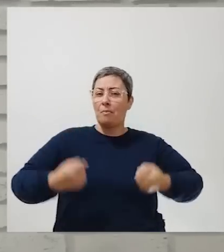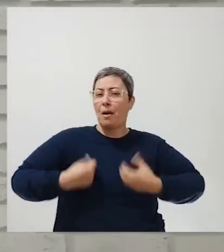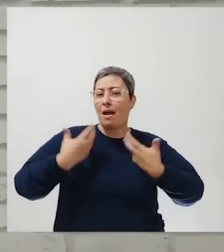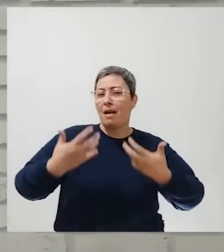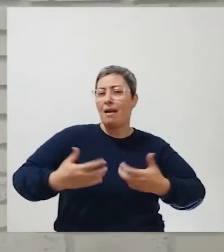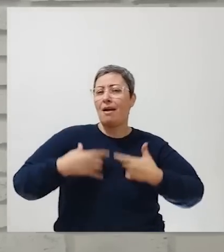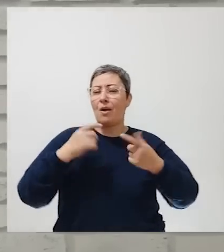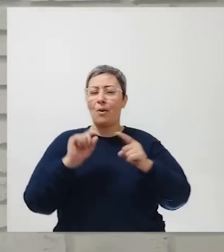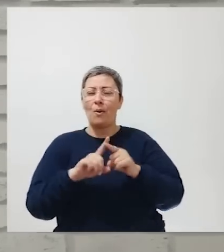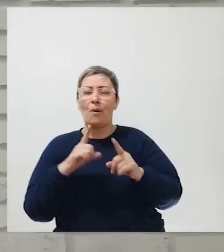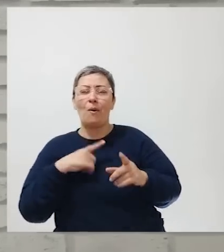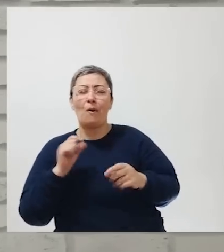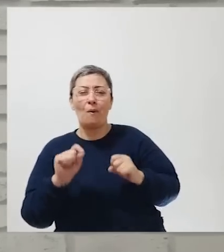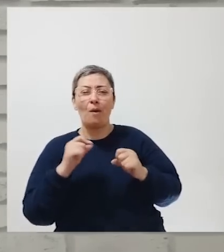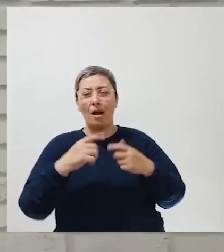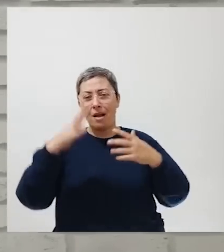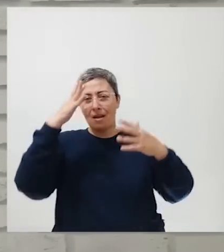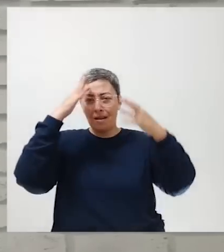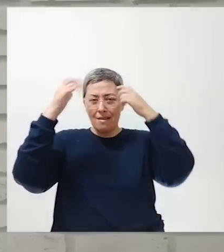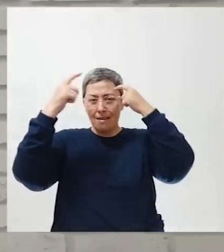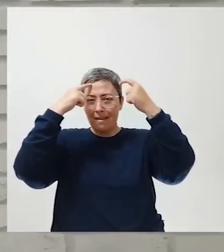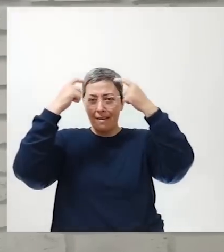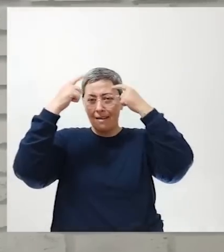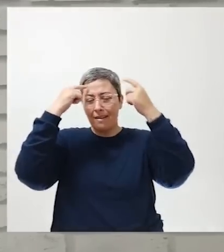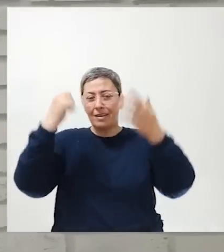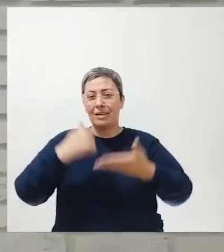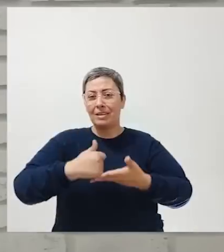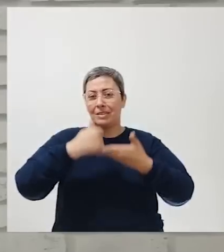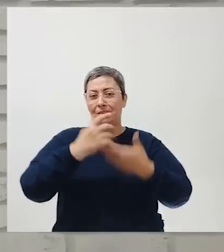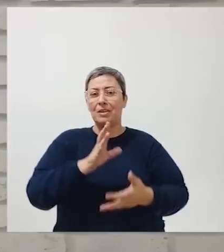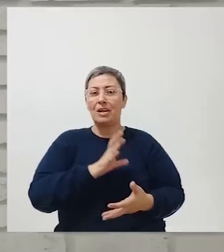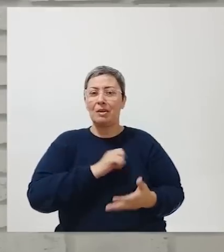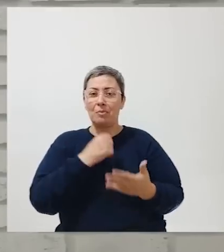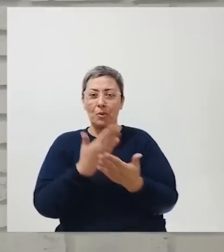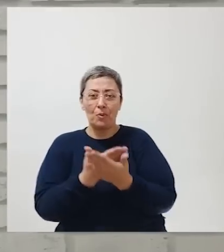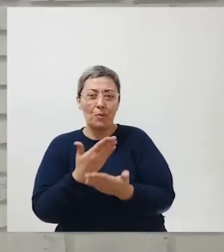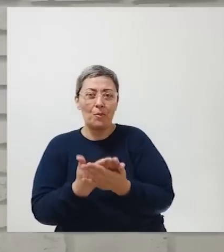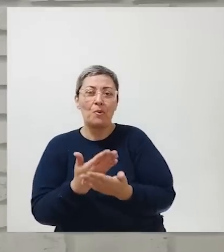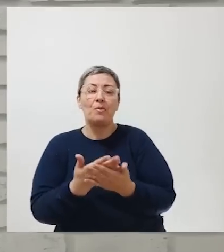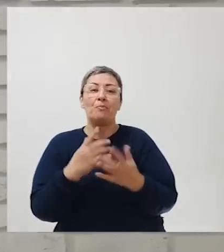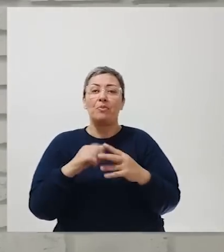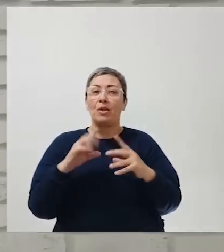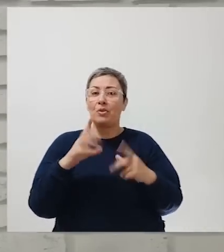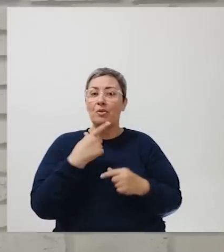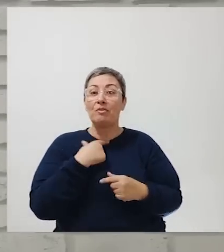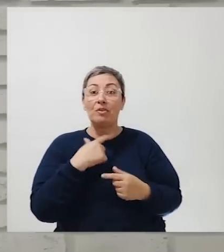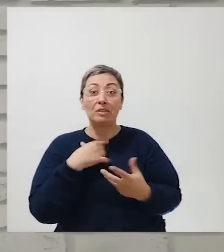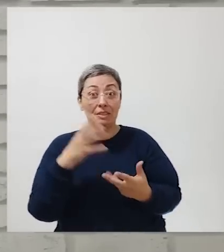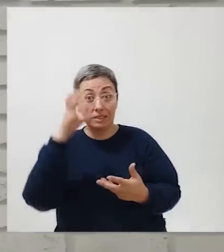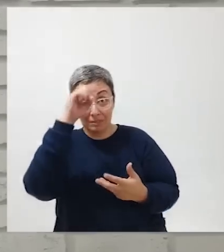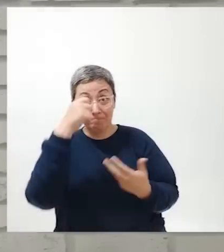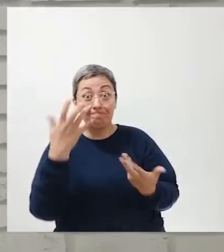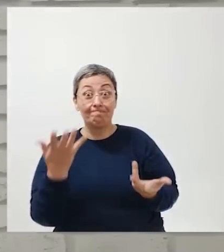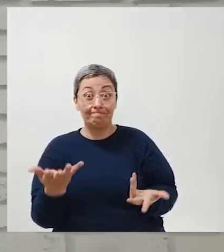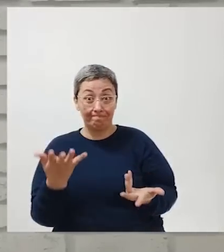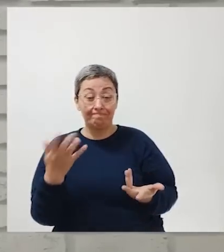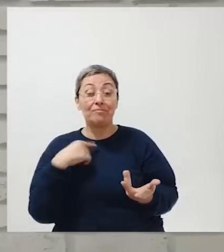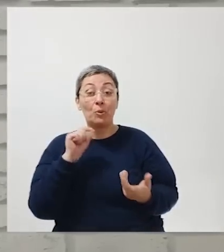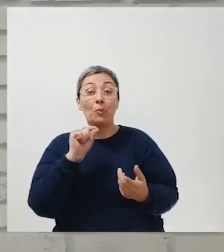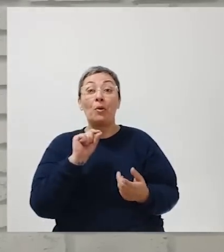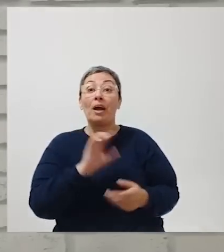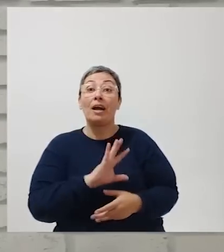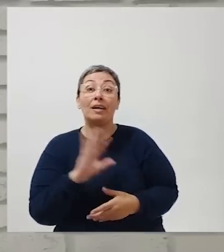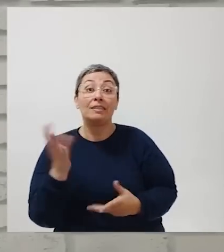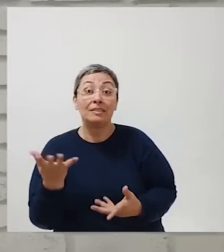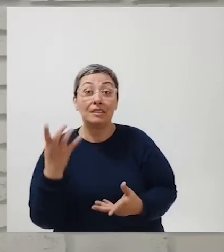espontaneidade, conservaram a sua criatividade, conservaram o seu amor pelos estudos e toda essa vontade de aprender? Sabe o